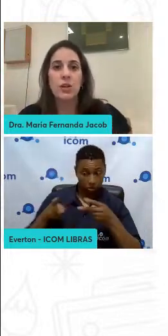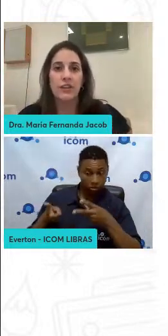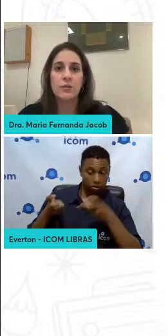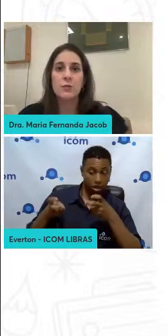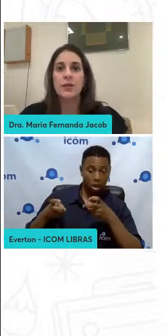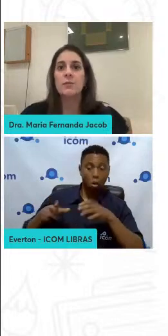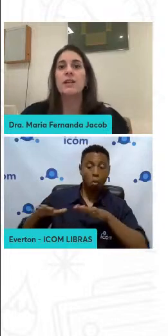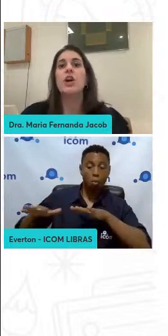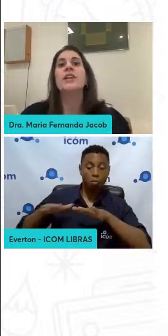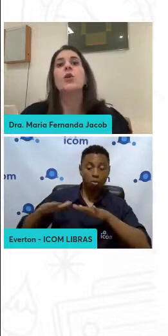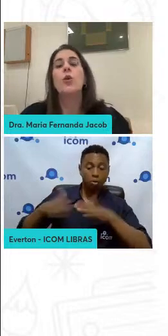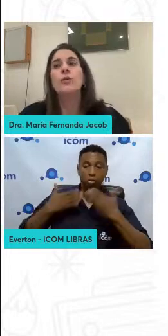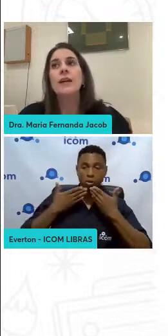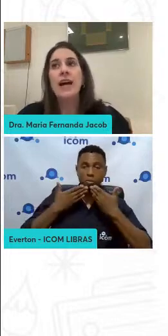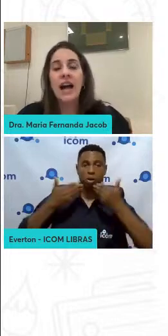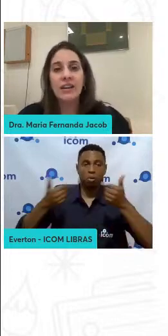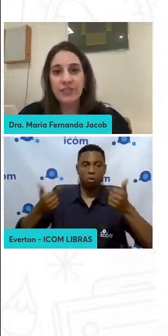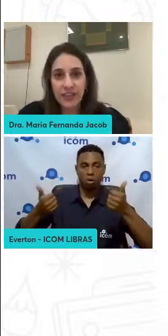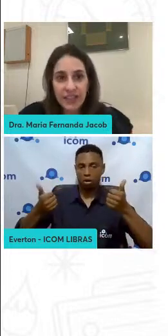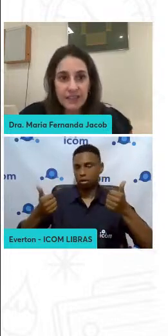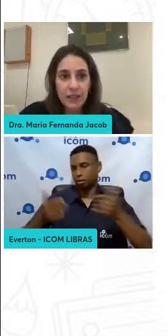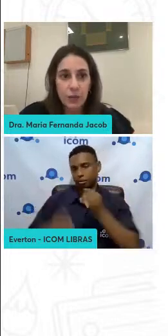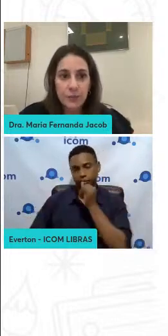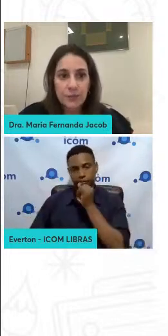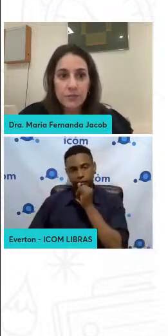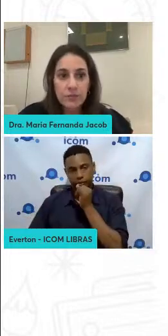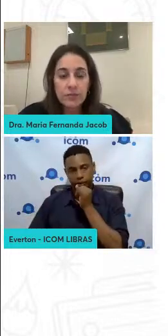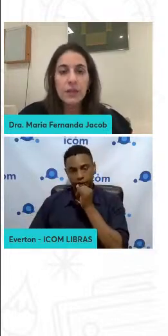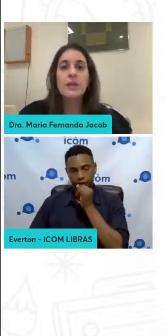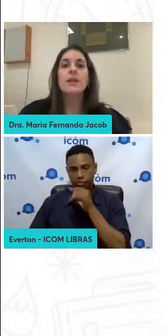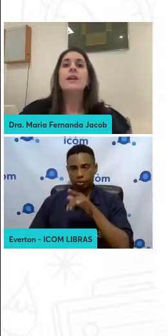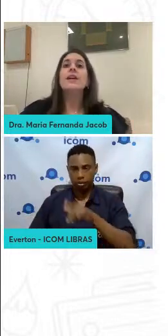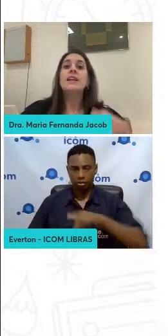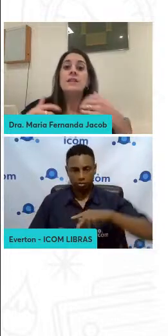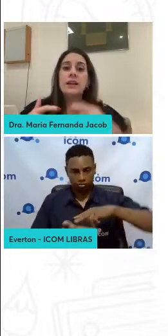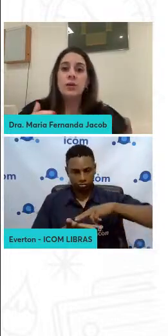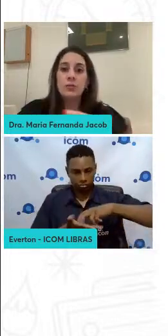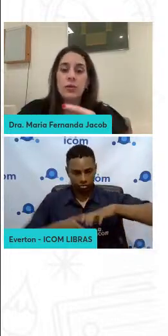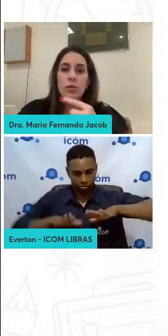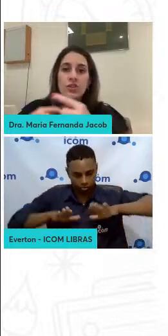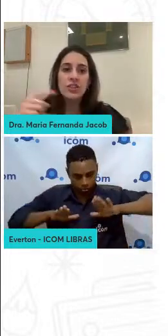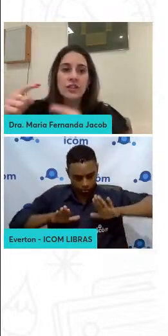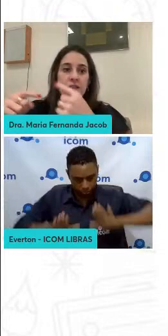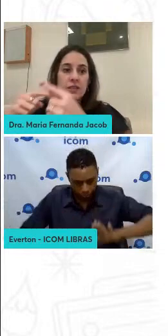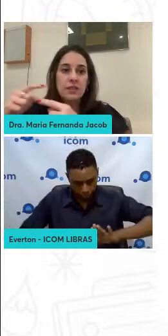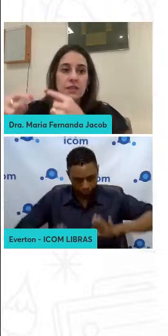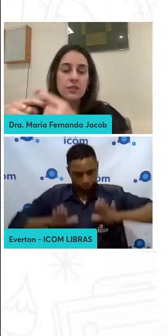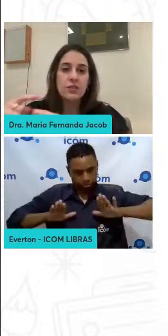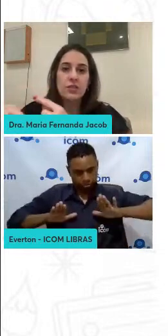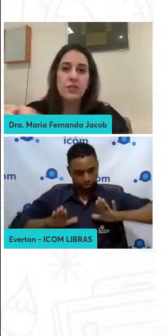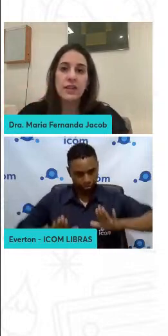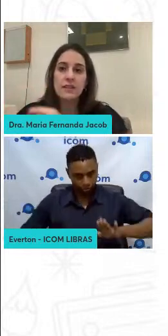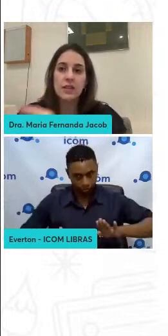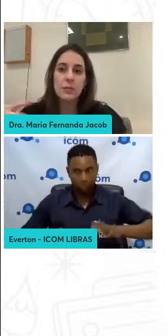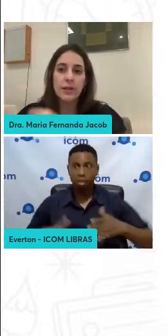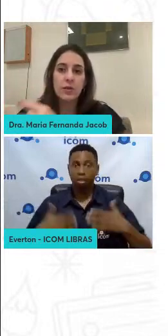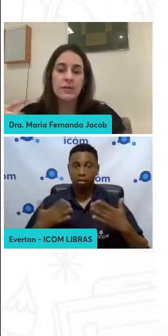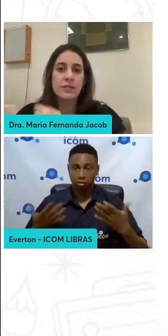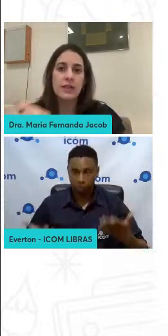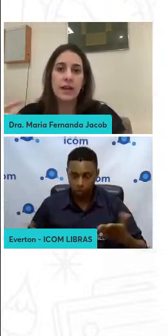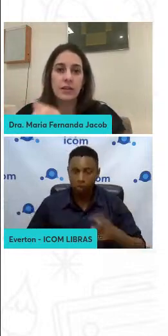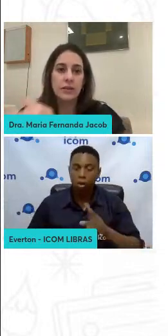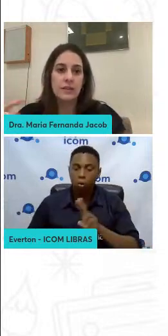movimentos de melhora. Vamos supor que melhore com a flexão. Então, utilize exercícios de flexão